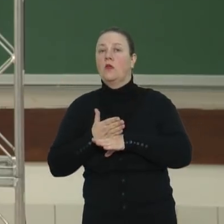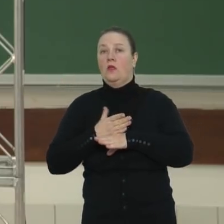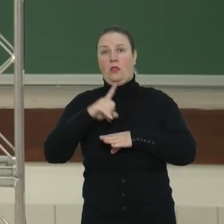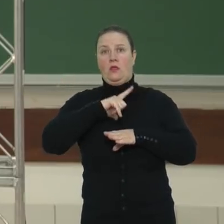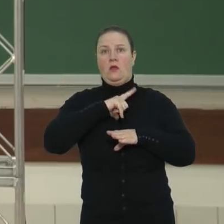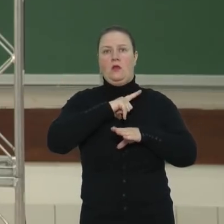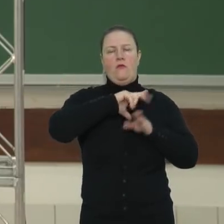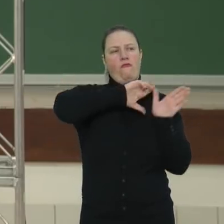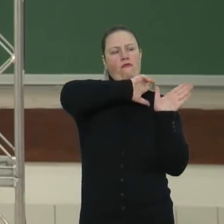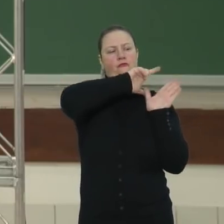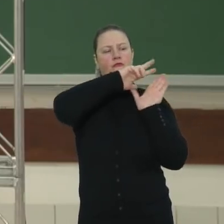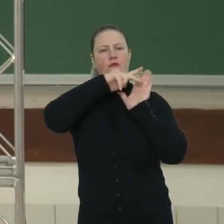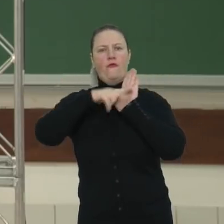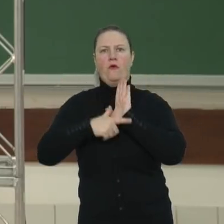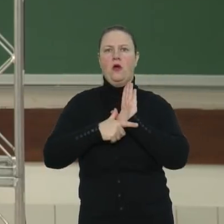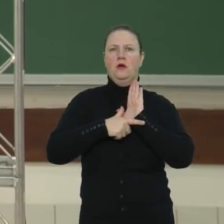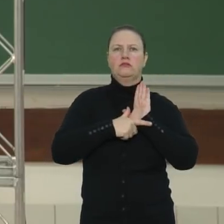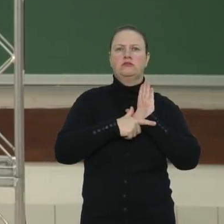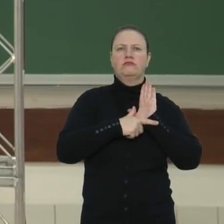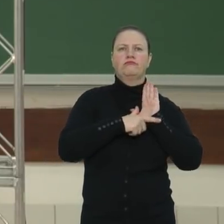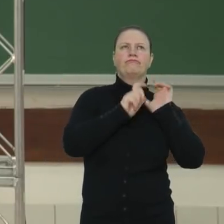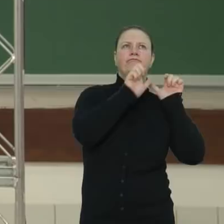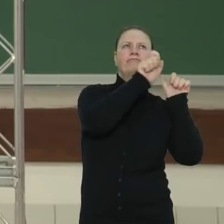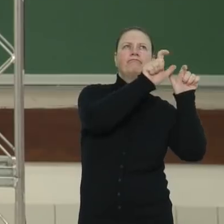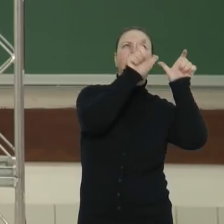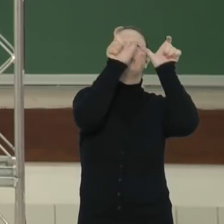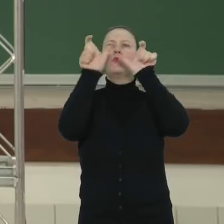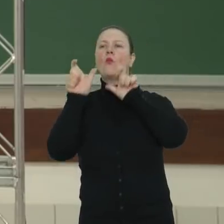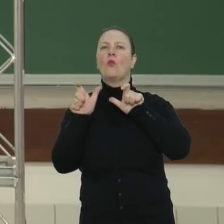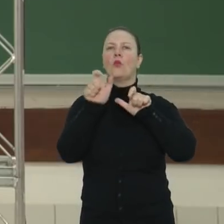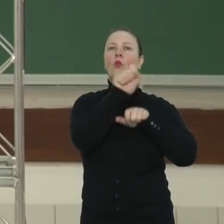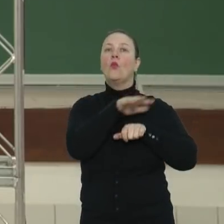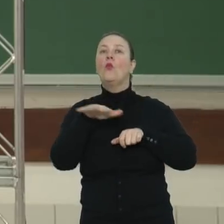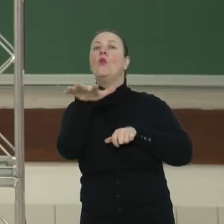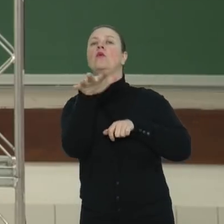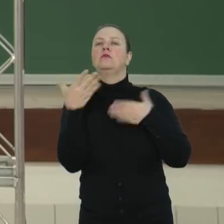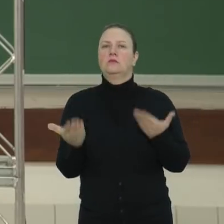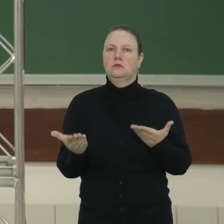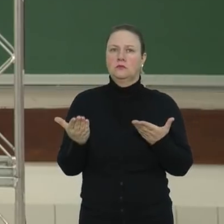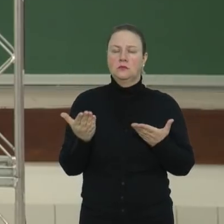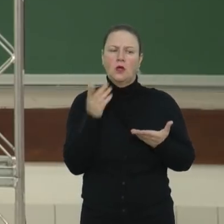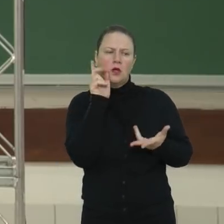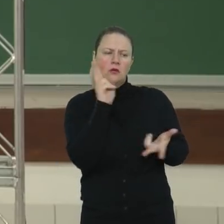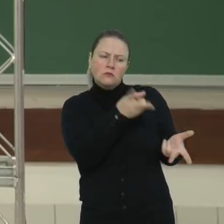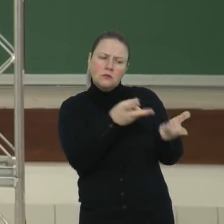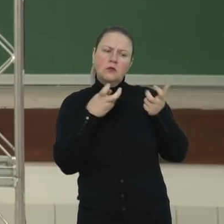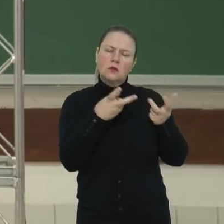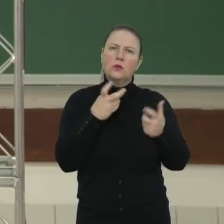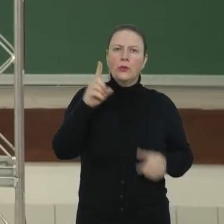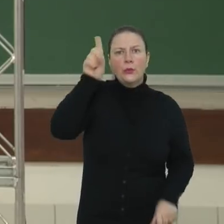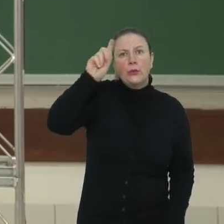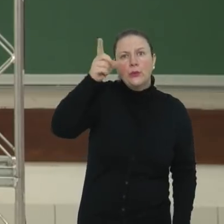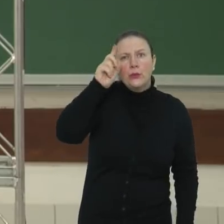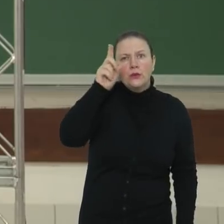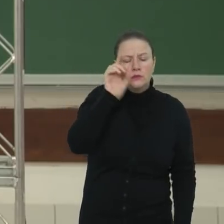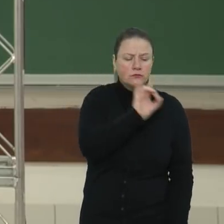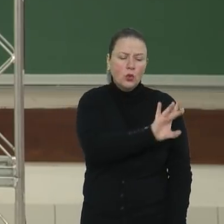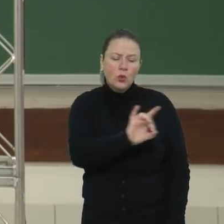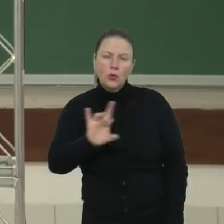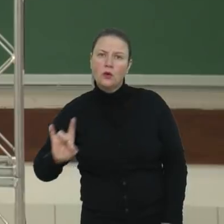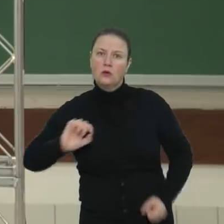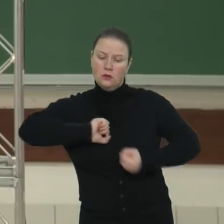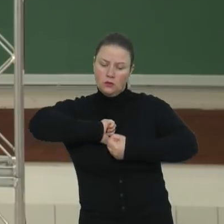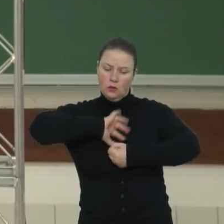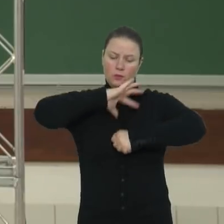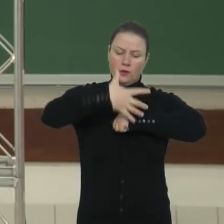contextos envolvem a função exponencial. Vocês estão verificando que hoje, no nosso dia a dia, na nossa situação de pandemia,